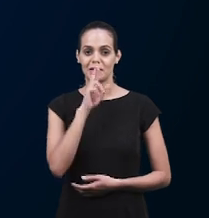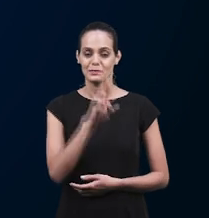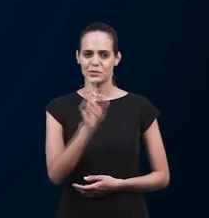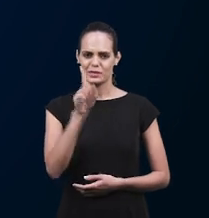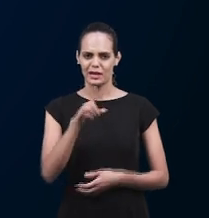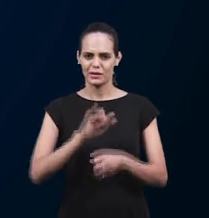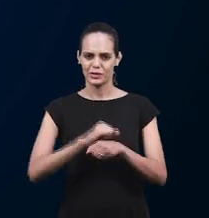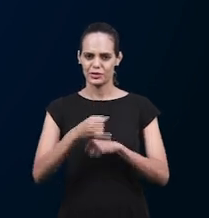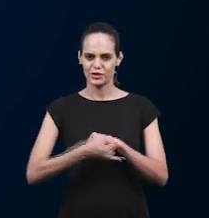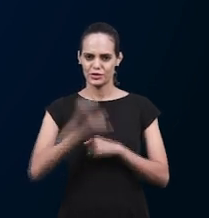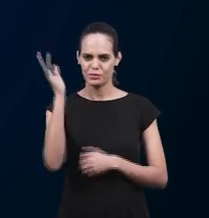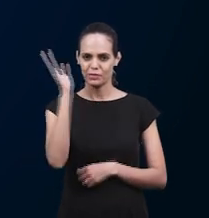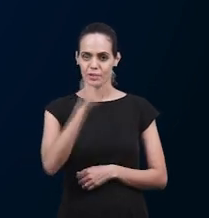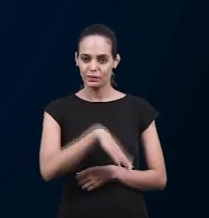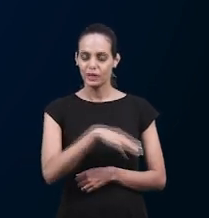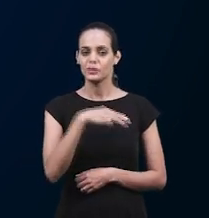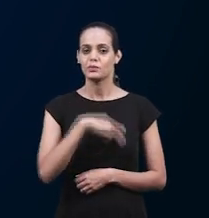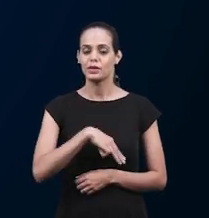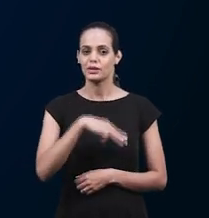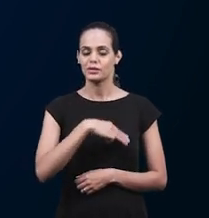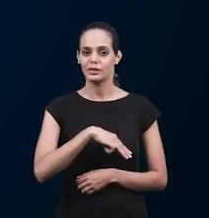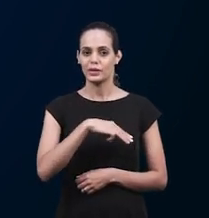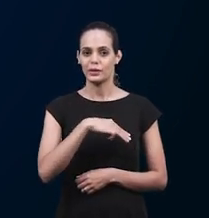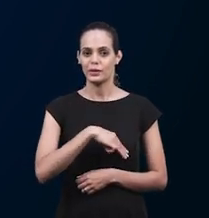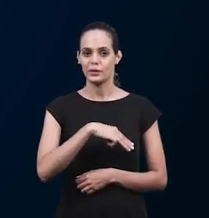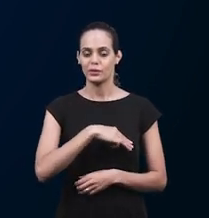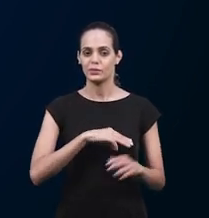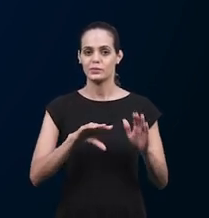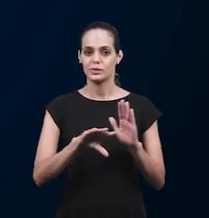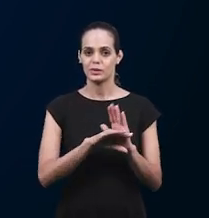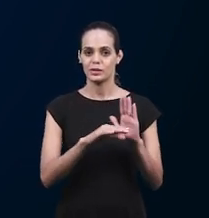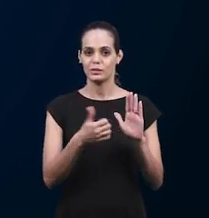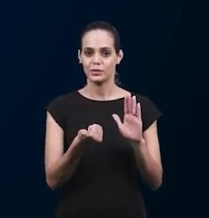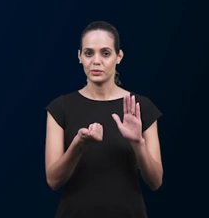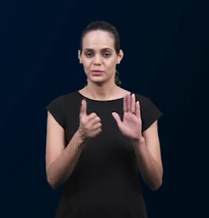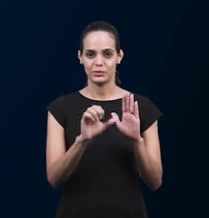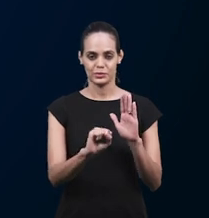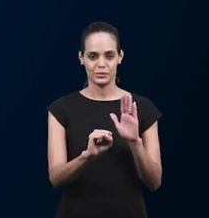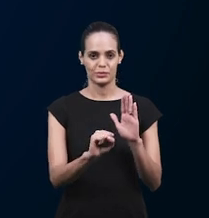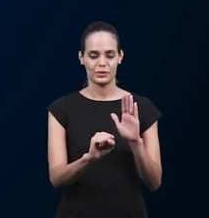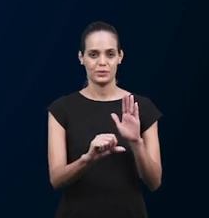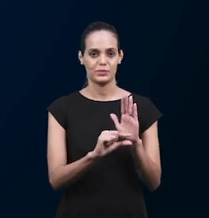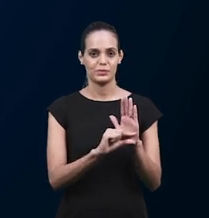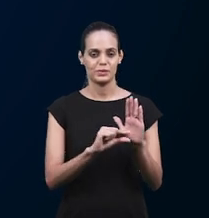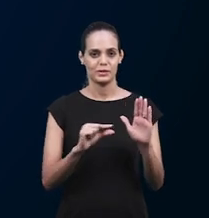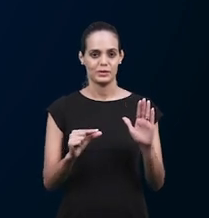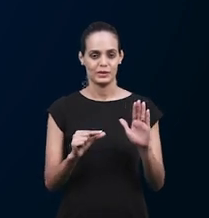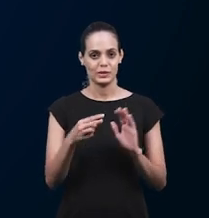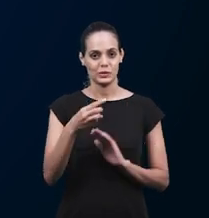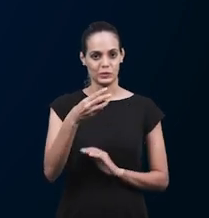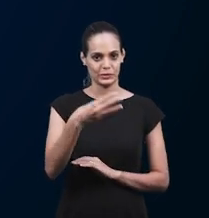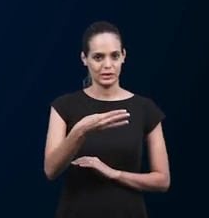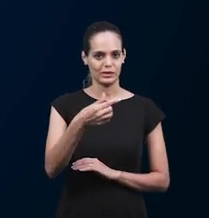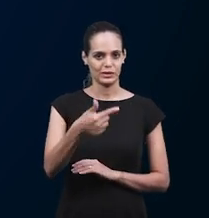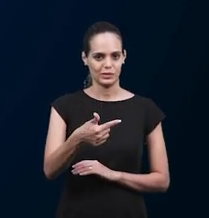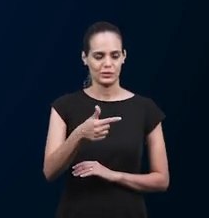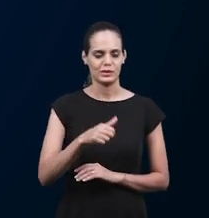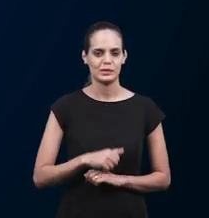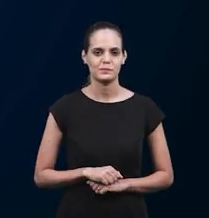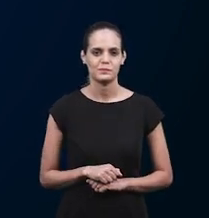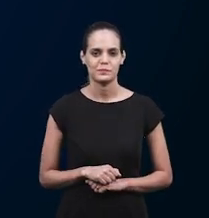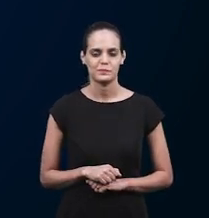resposta é malvado. Está no Evangelho de Mateus, capítulo 18,